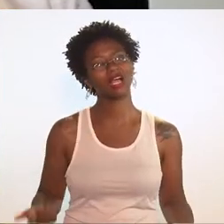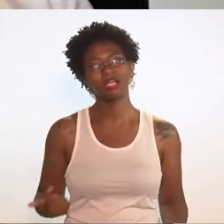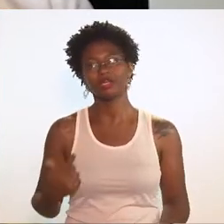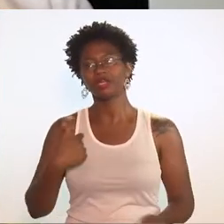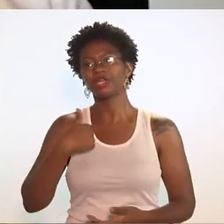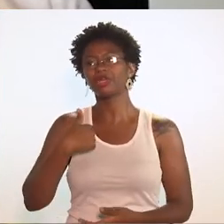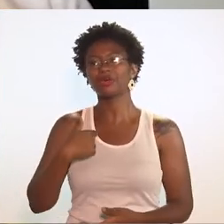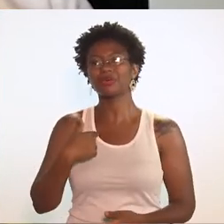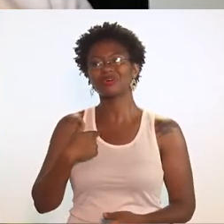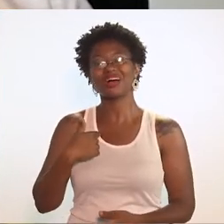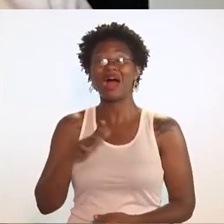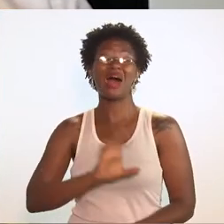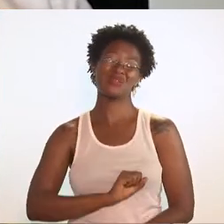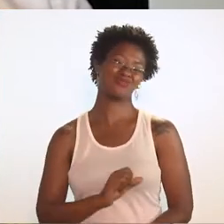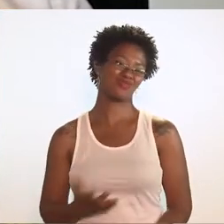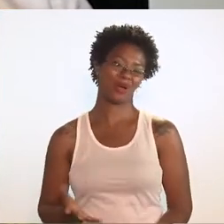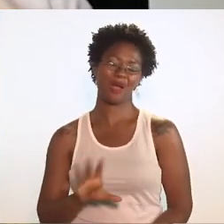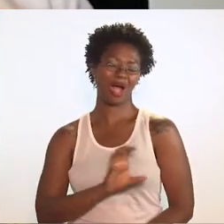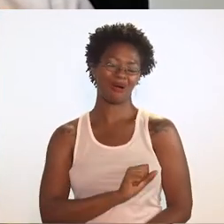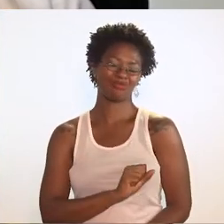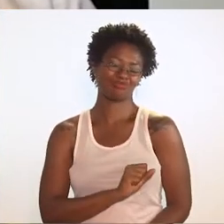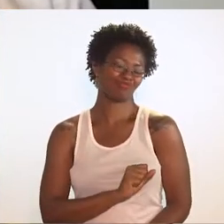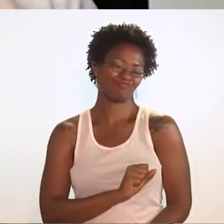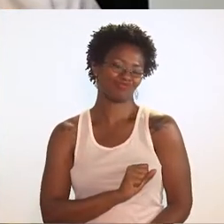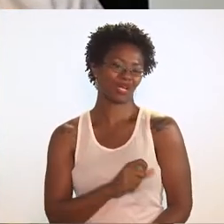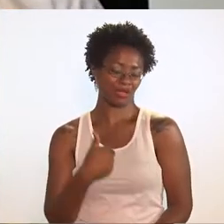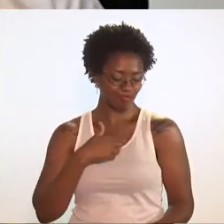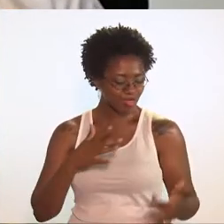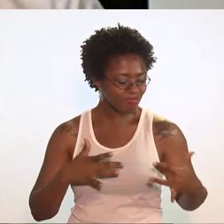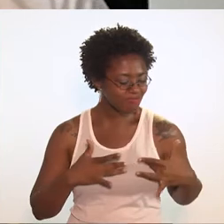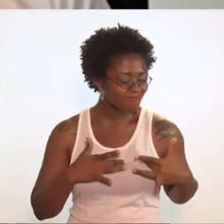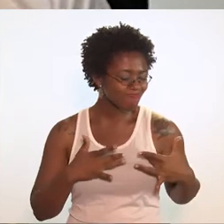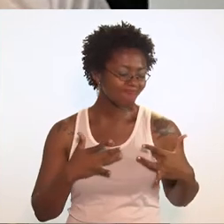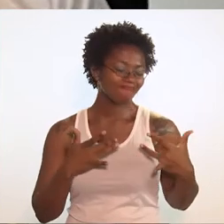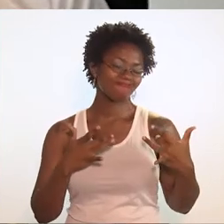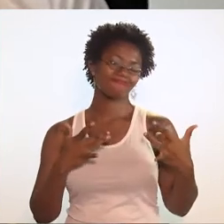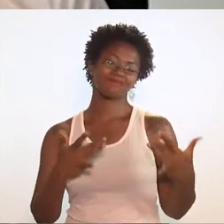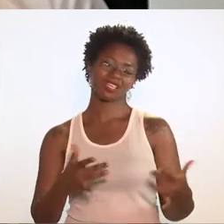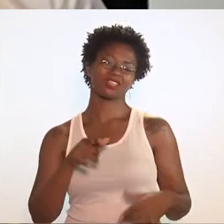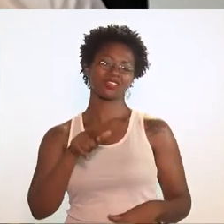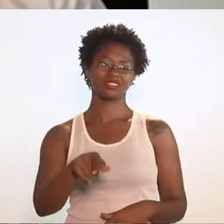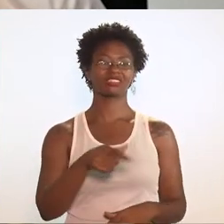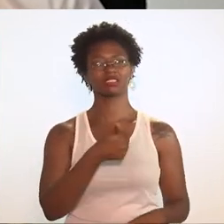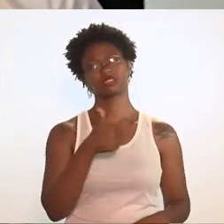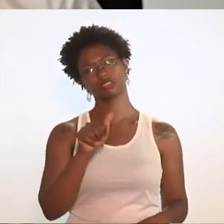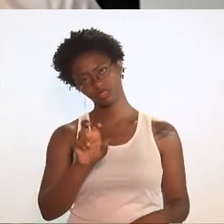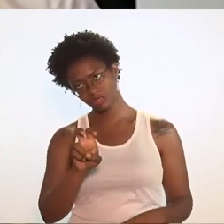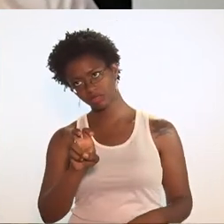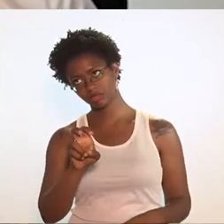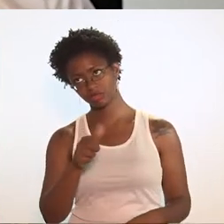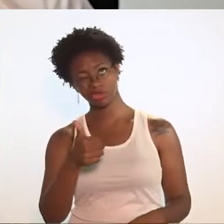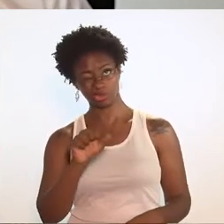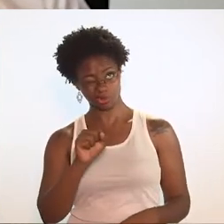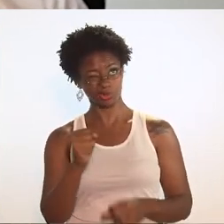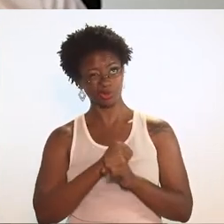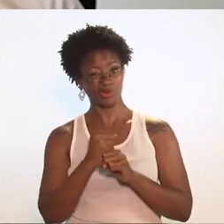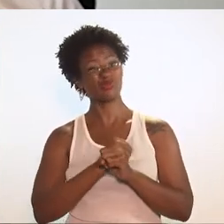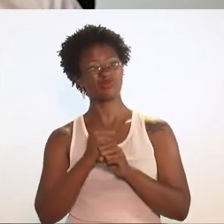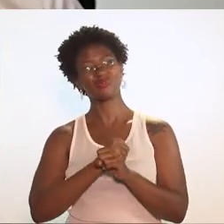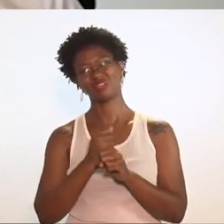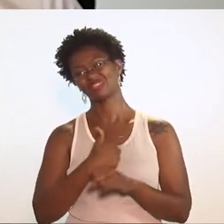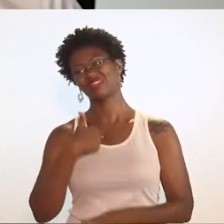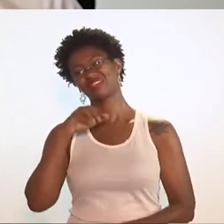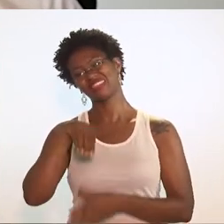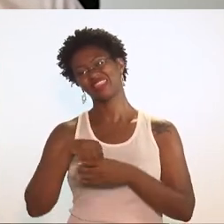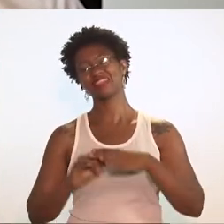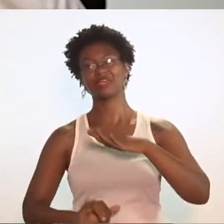Então, eu fiquei com essa opção de amá-lo, sem apenas me dedicar, como me dediquei nesses 15, 18